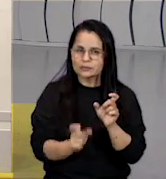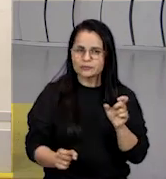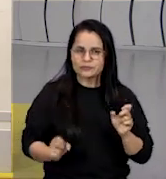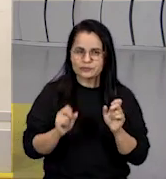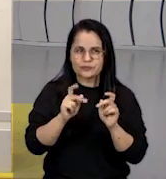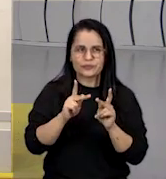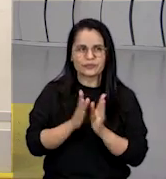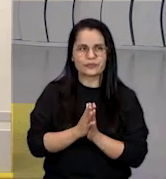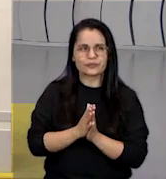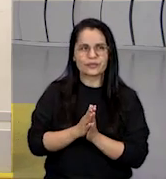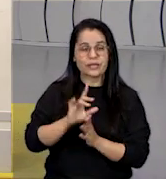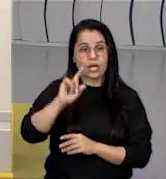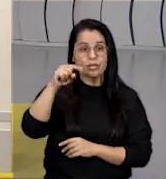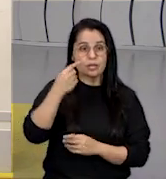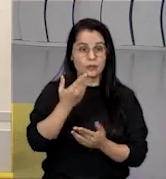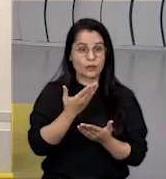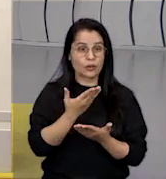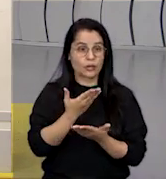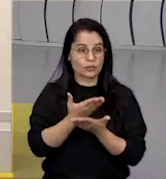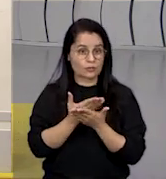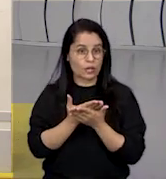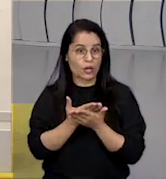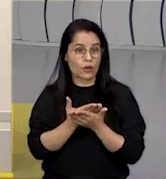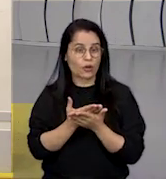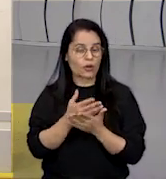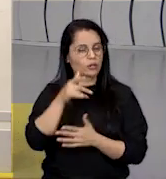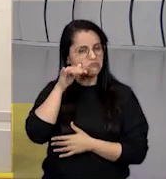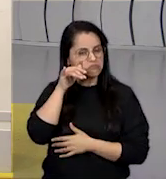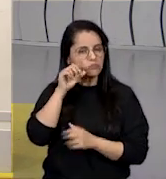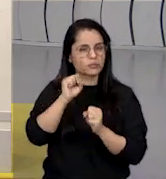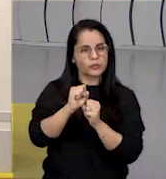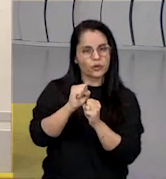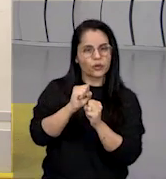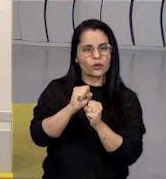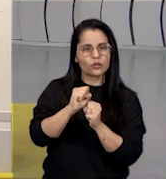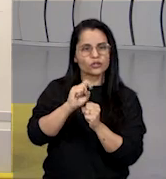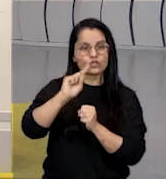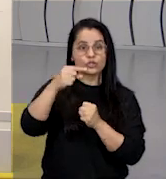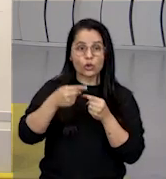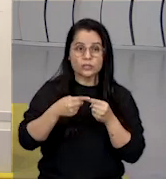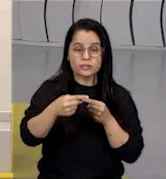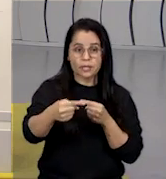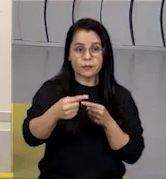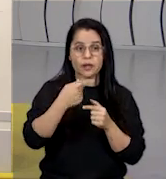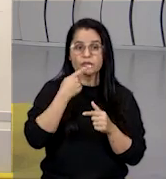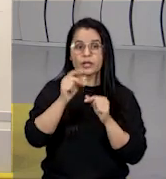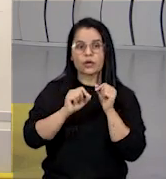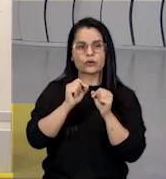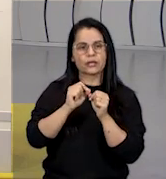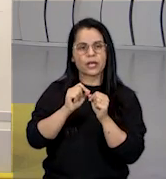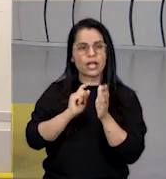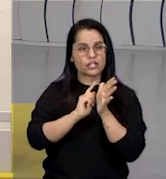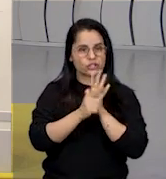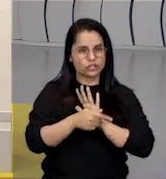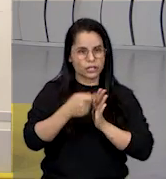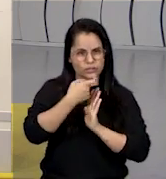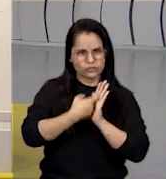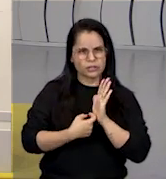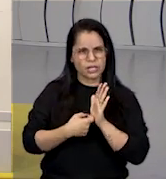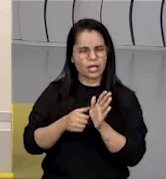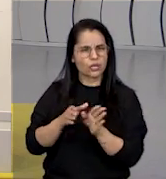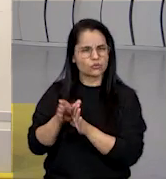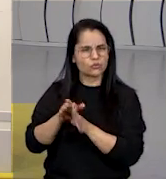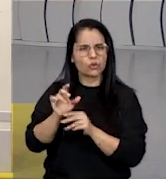ok? Depois você pode consultar esta aula. Na outra semana vamos tratar do gênero de texto